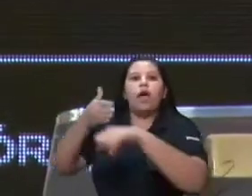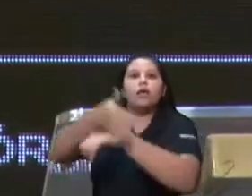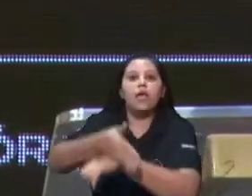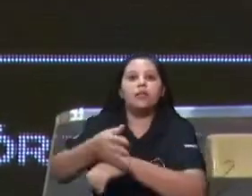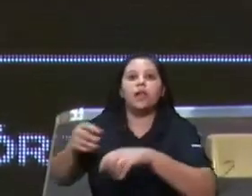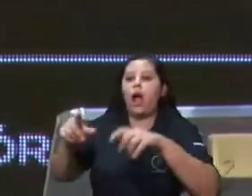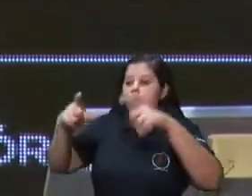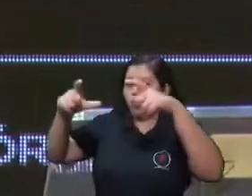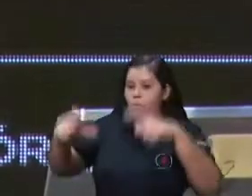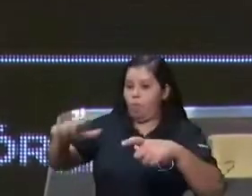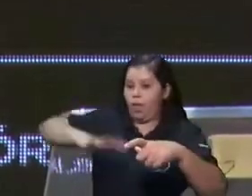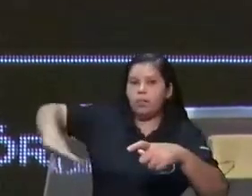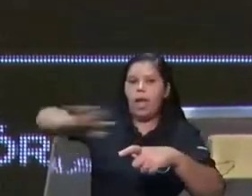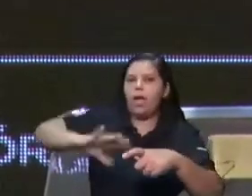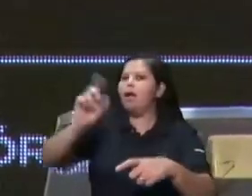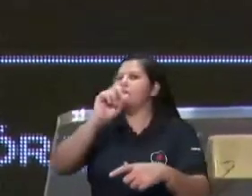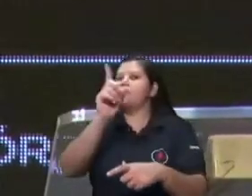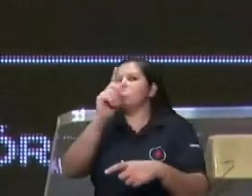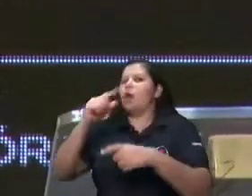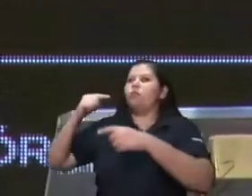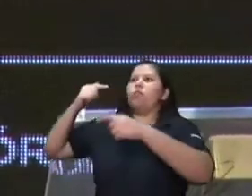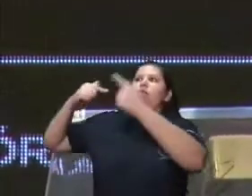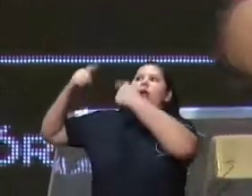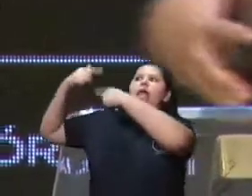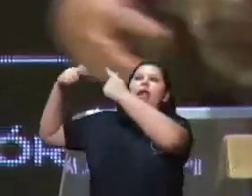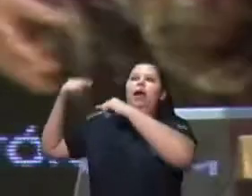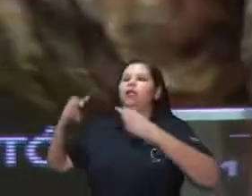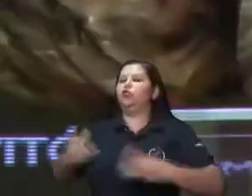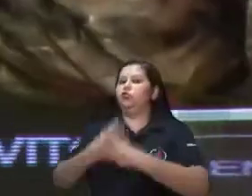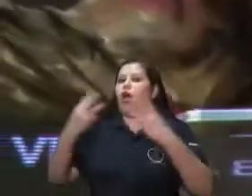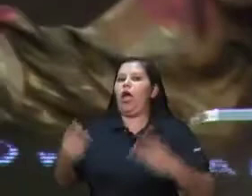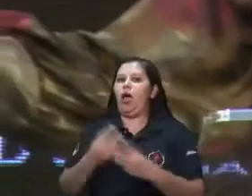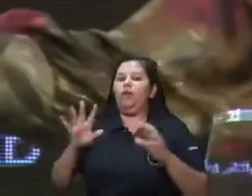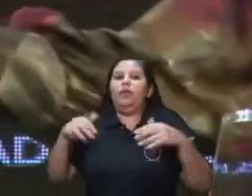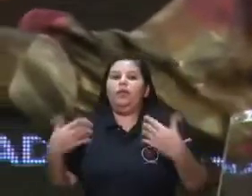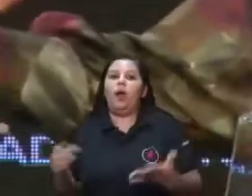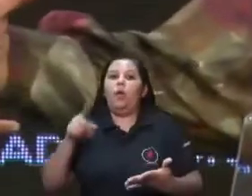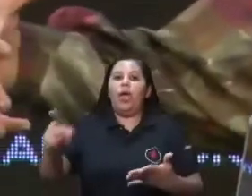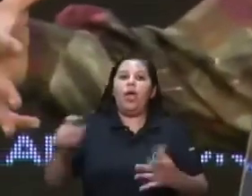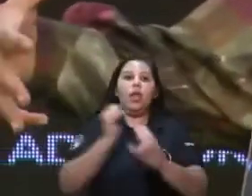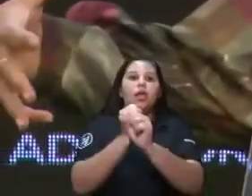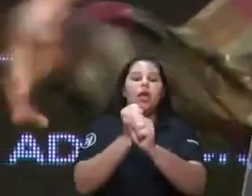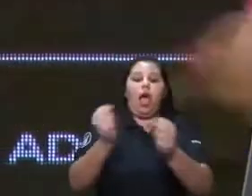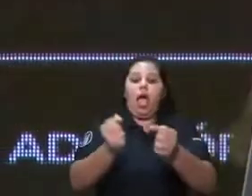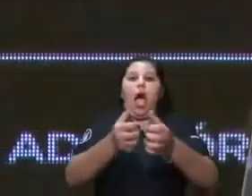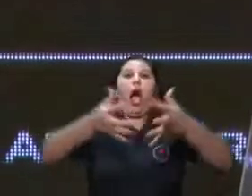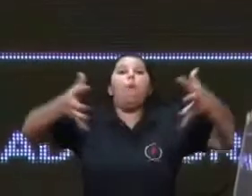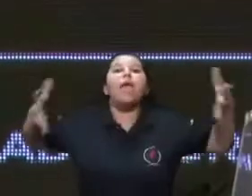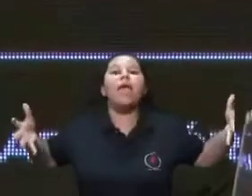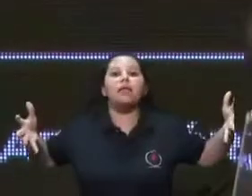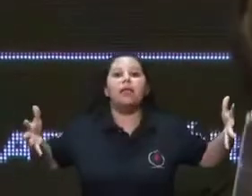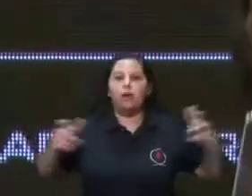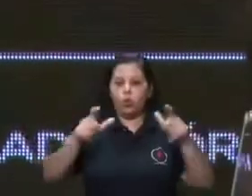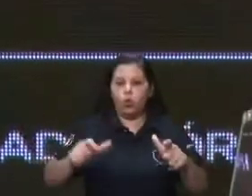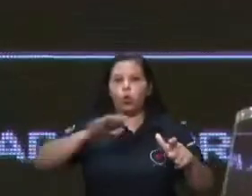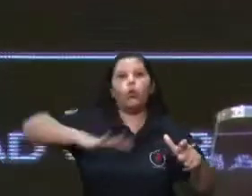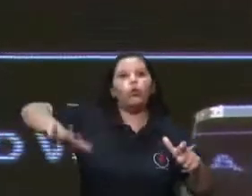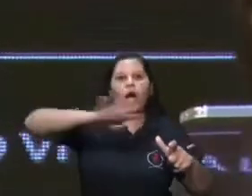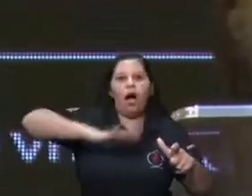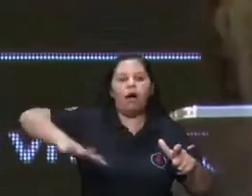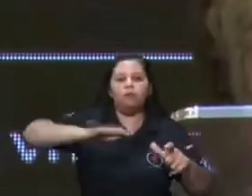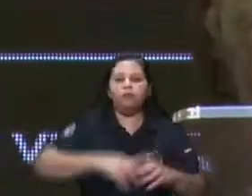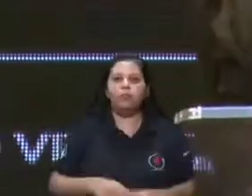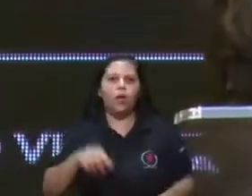inicial de Israel. E com isso ele dilata o território. Quando ele percebe que tem